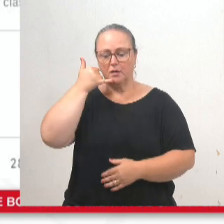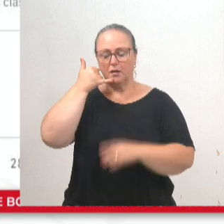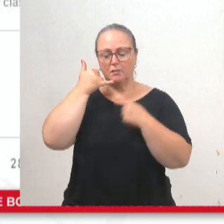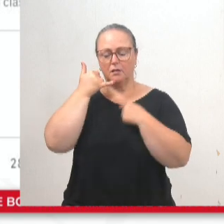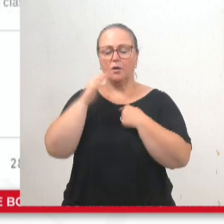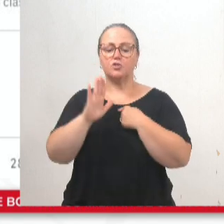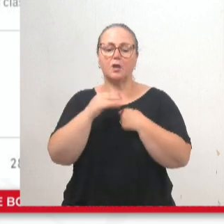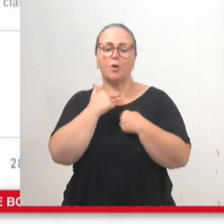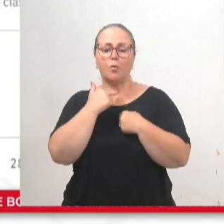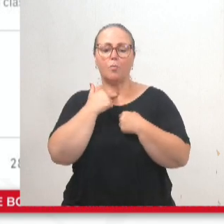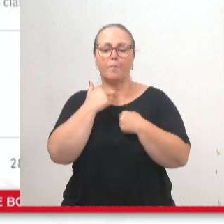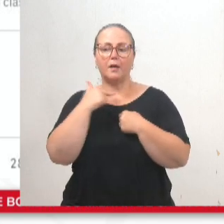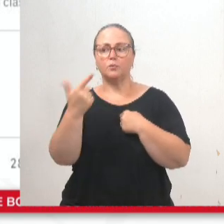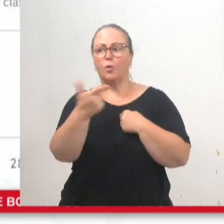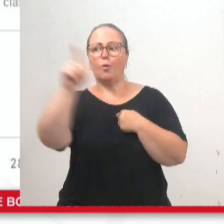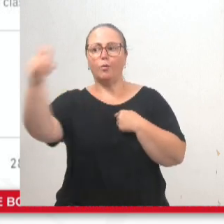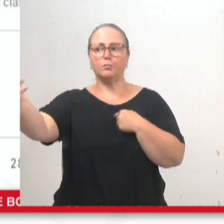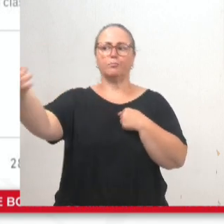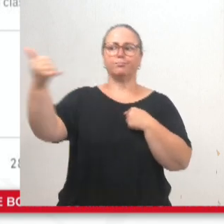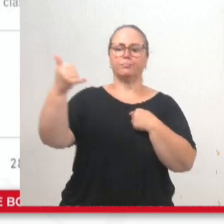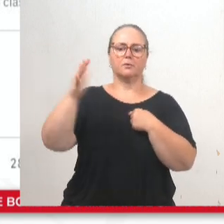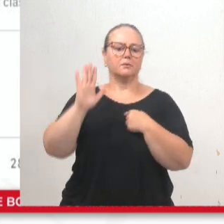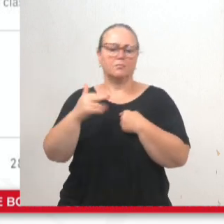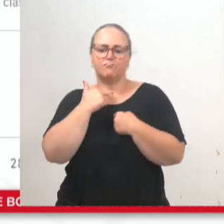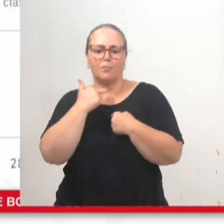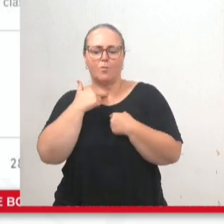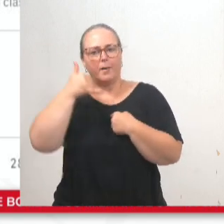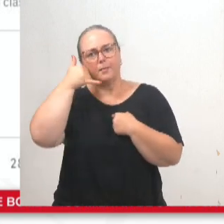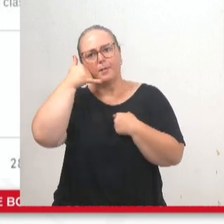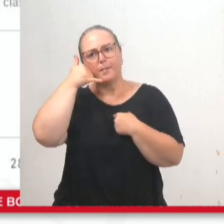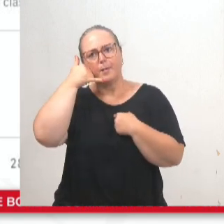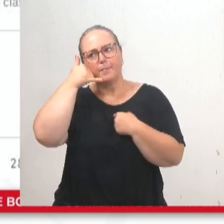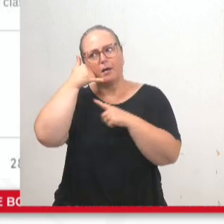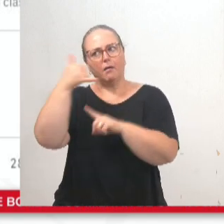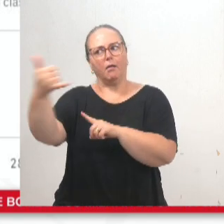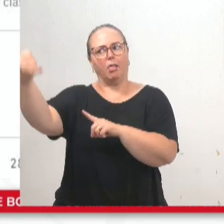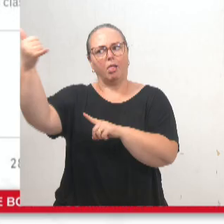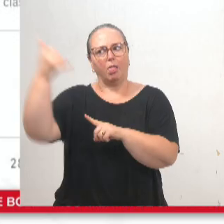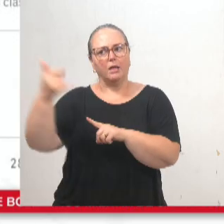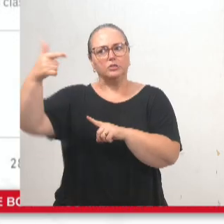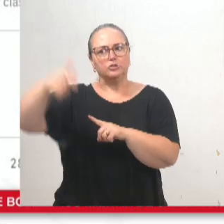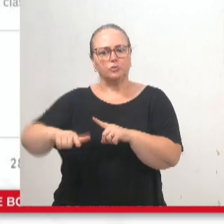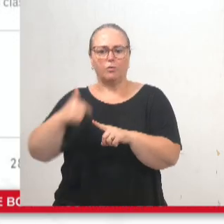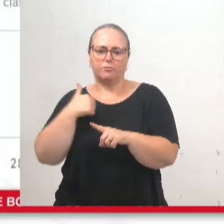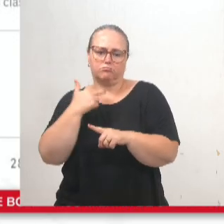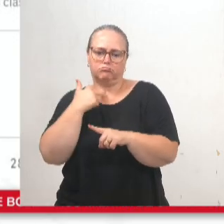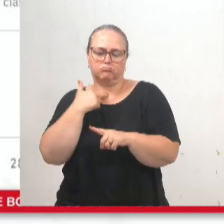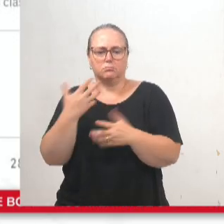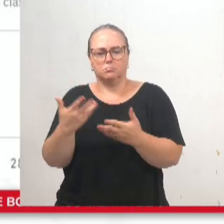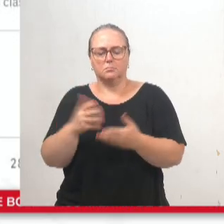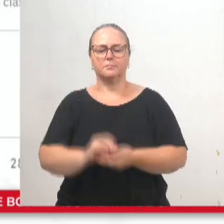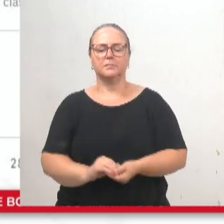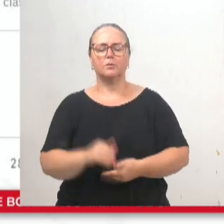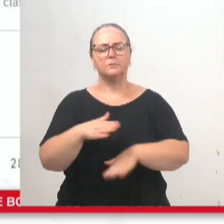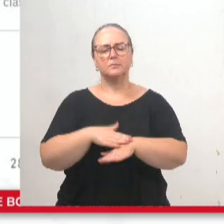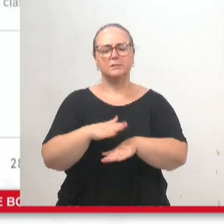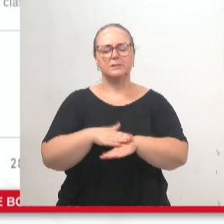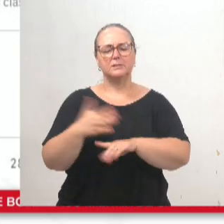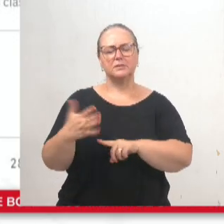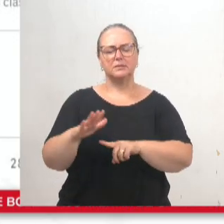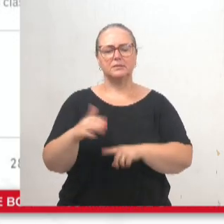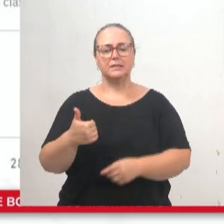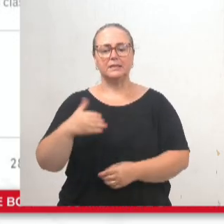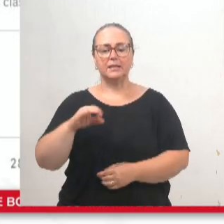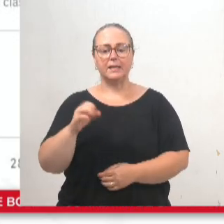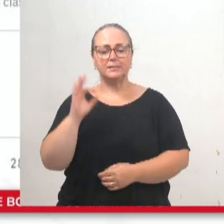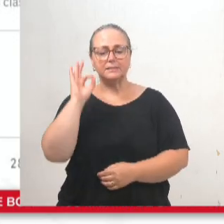porque o nosso atendente já está atendendo uma outra ligação. Então, esse era um índice de 7%, e o tempo médio de espera era de até 10 segundos. O